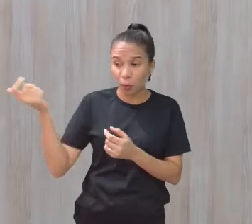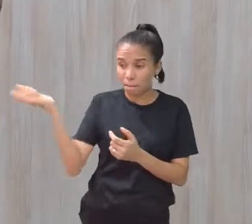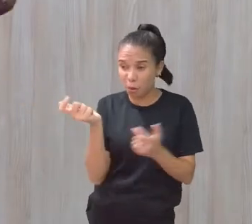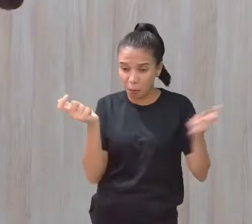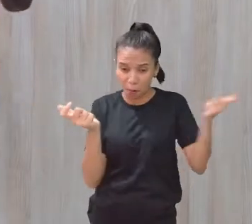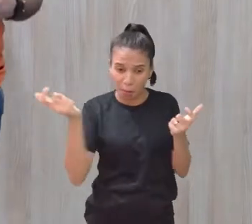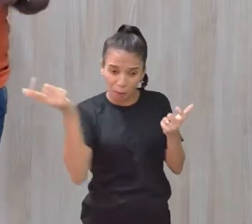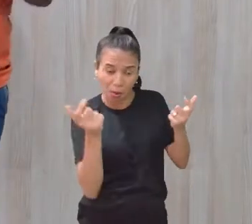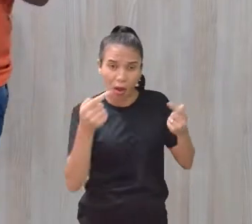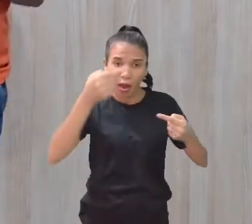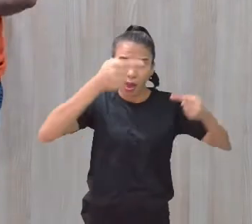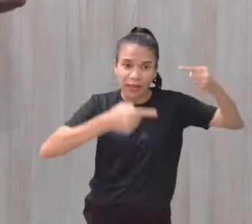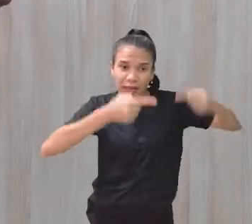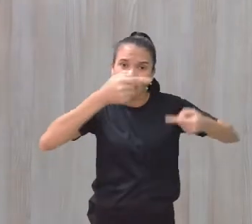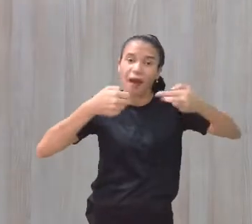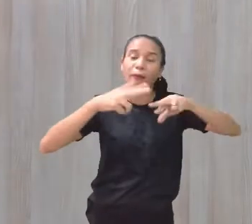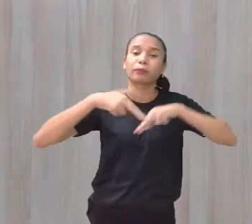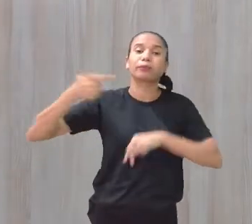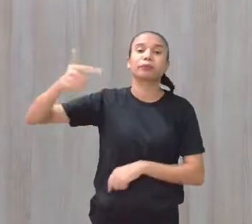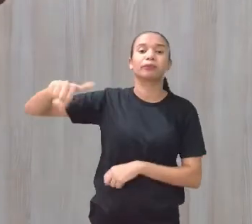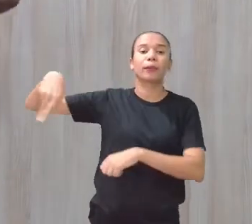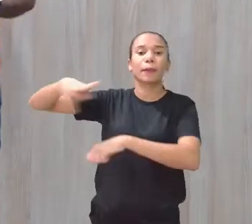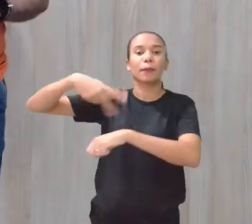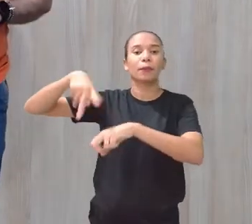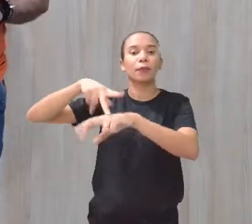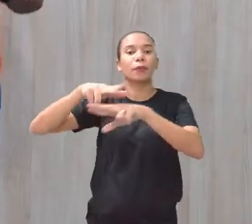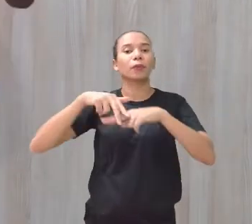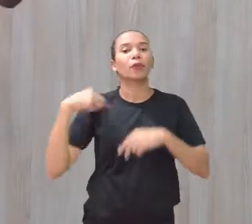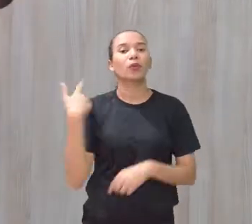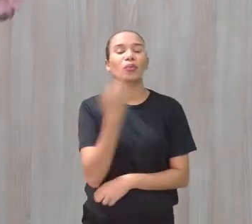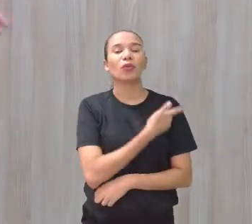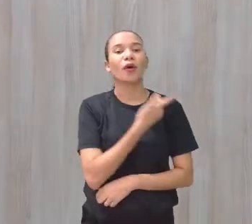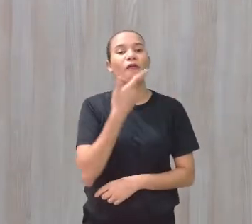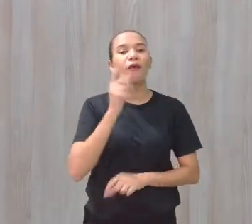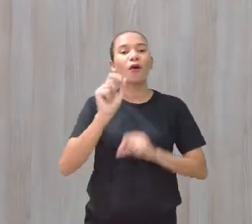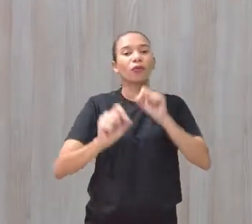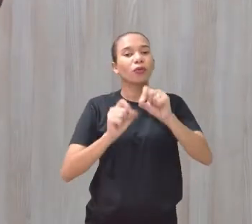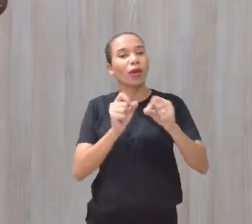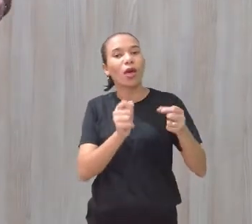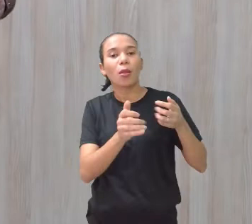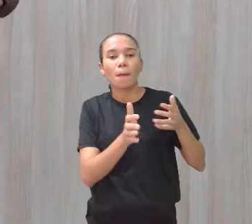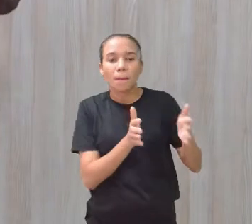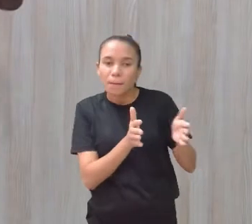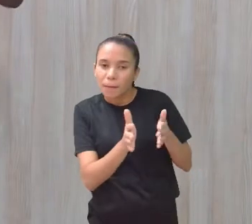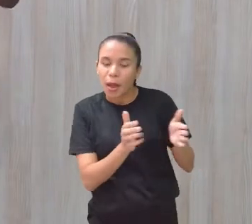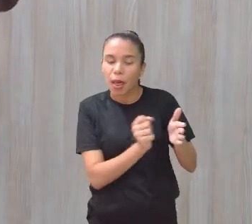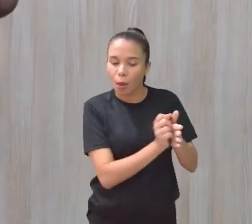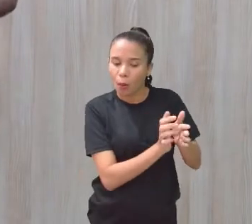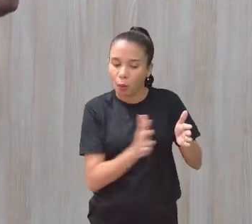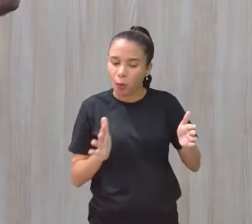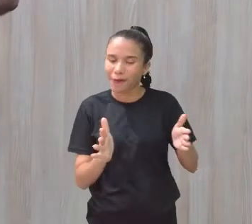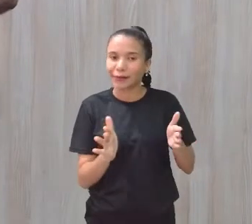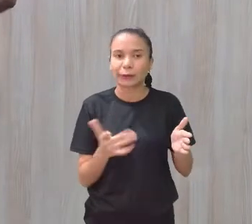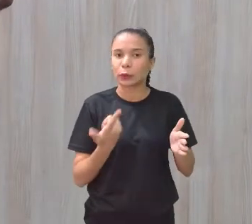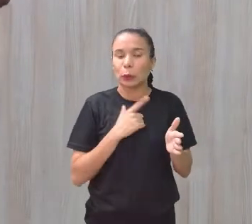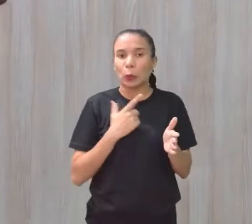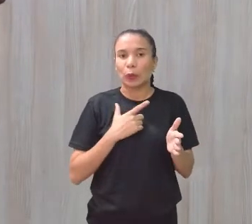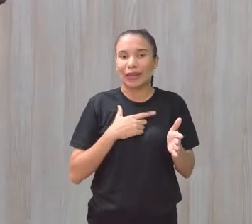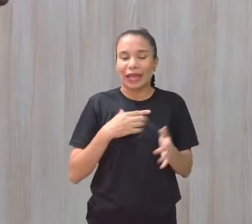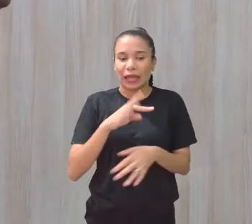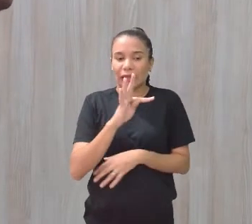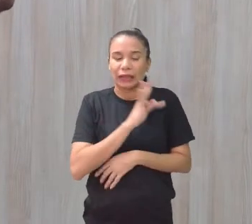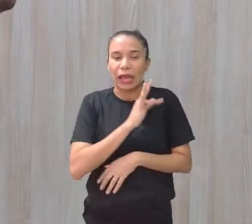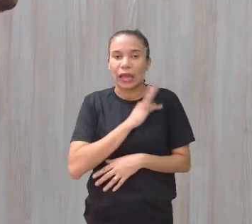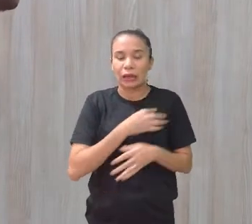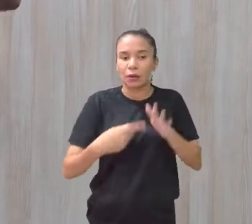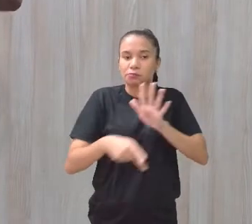povos exatamente porque, vamos lembrar, a gente está falando de um período onde a gente não tinha tantas técnicas,